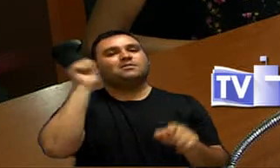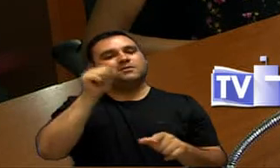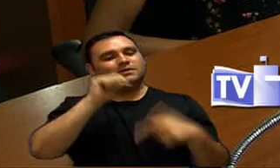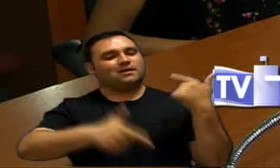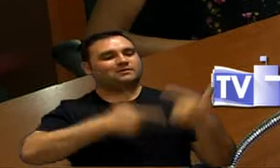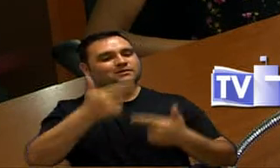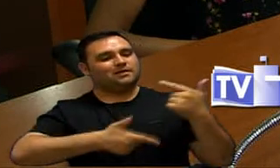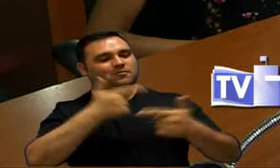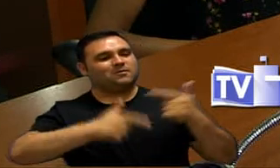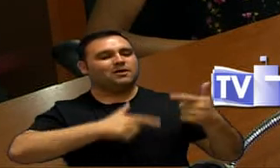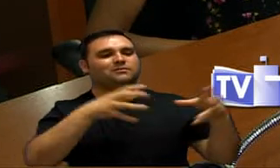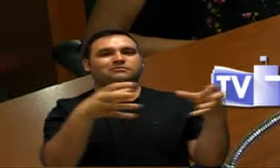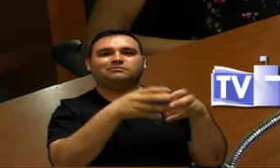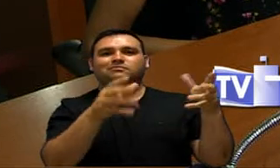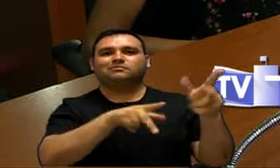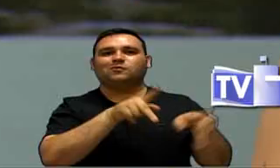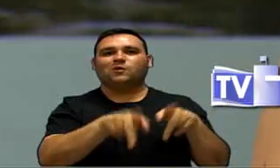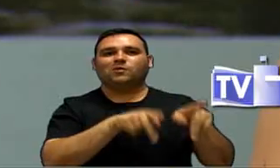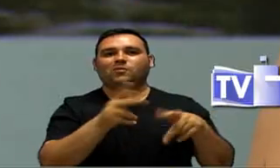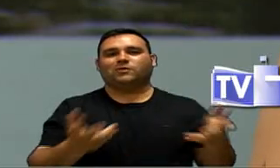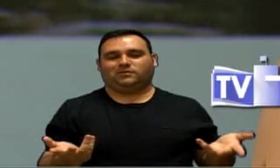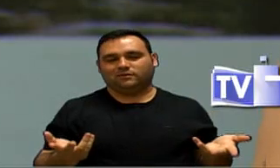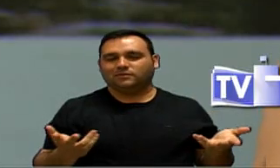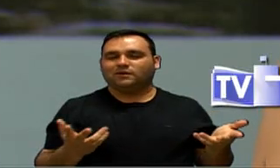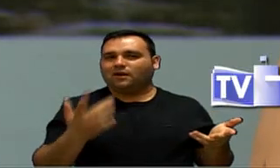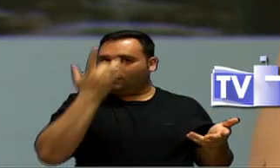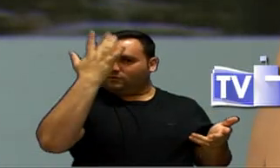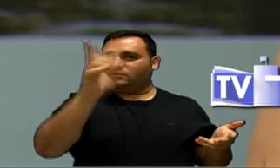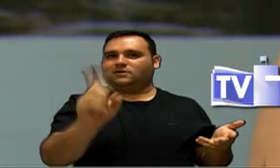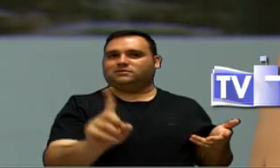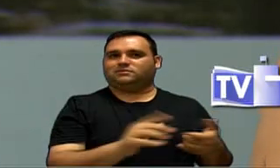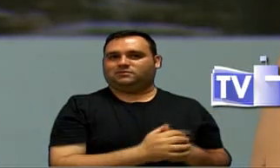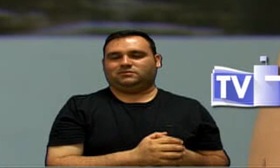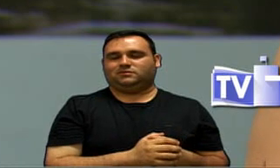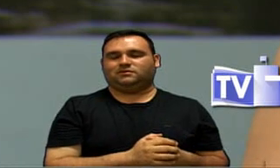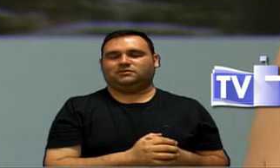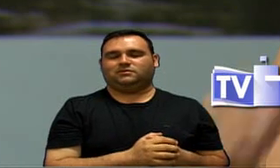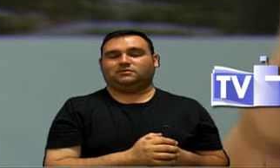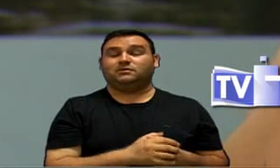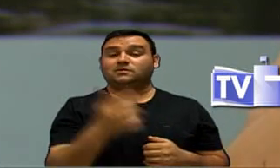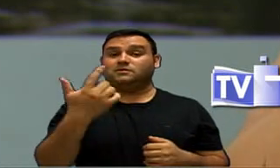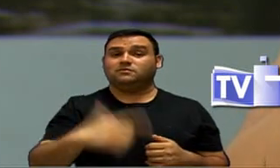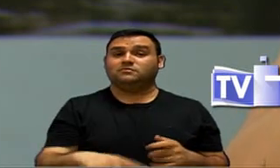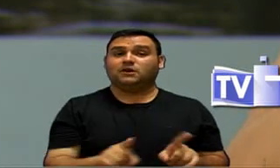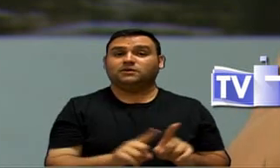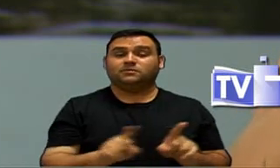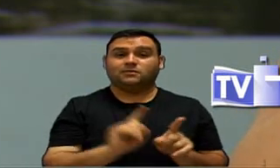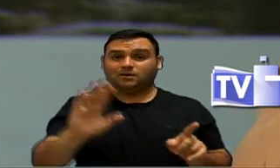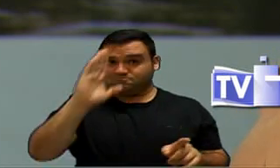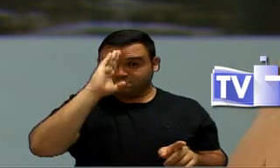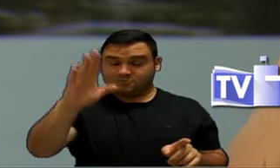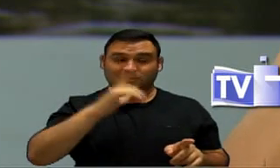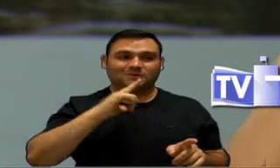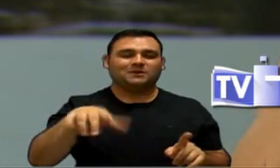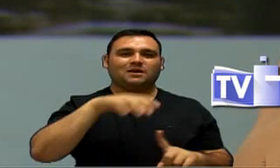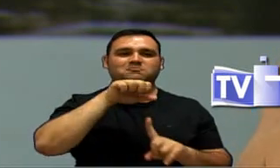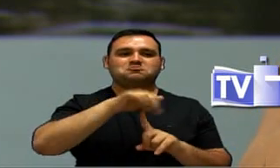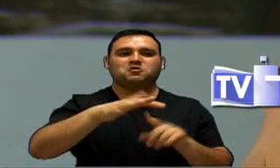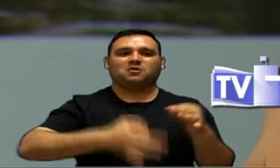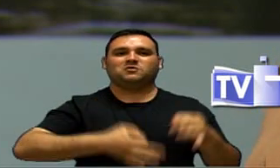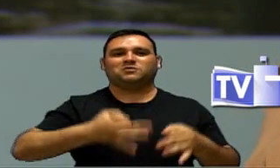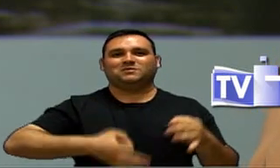que trabalham nos equipamentos públicos. Né? Não é fácil. E também, especialmente, as promotoras